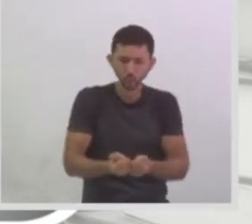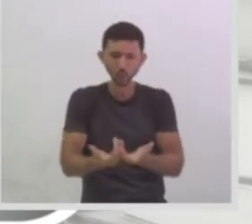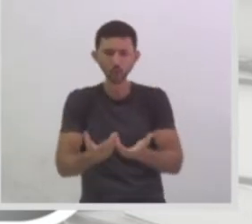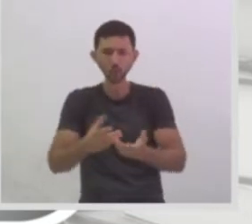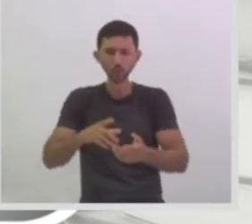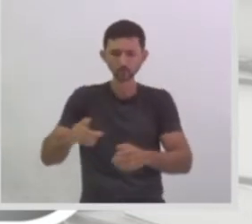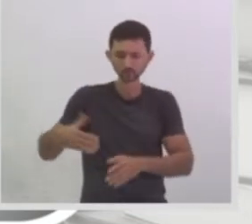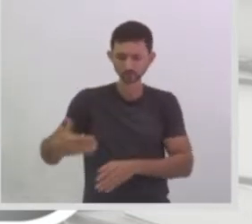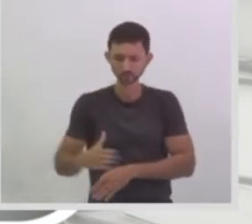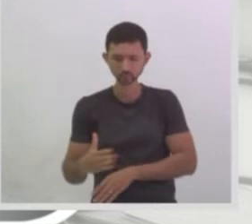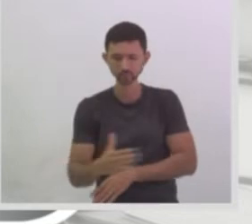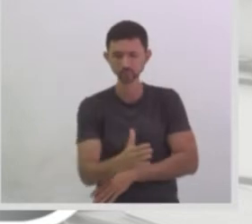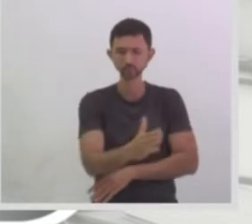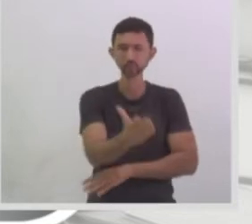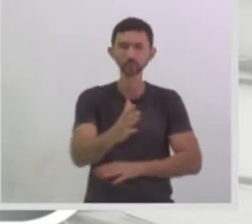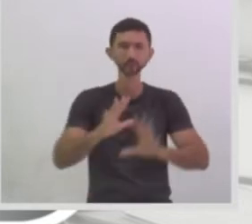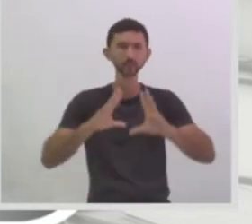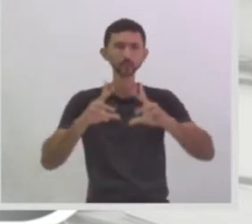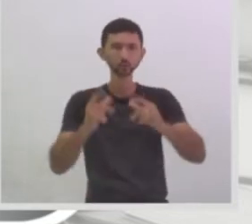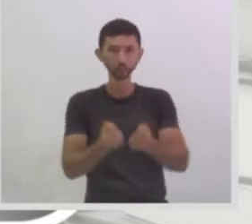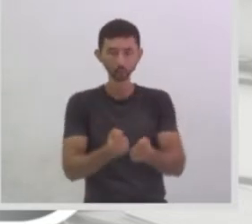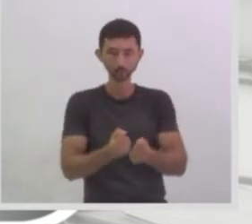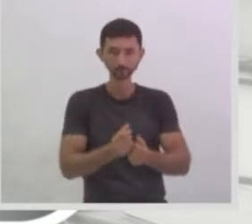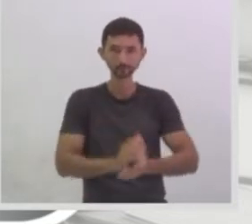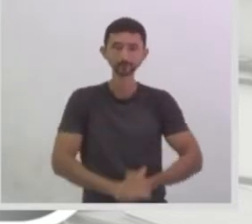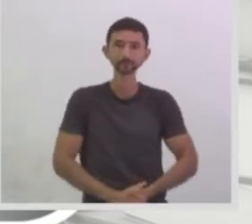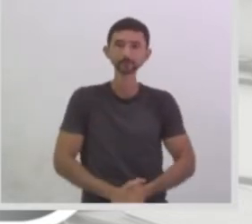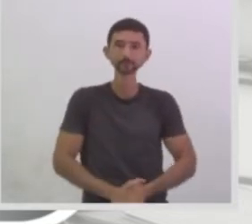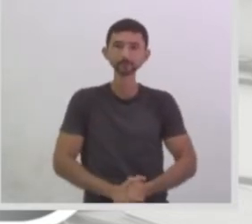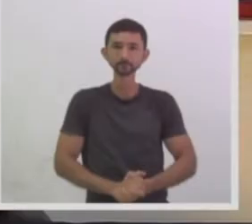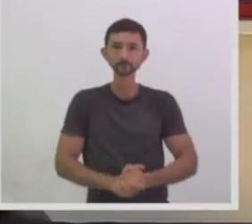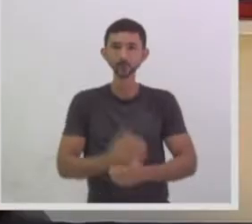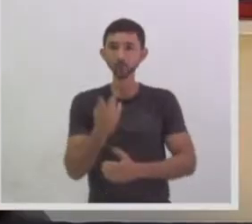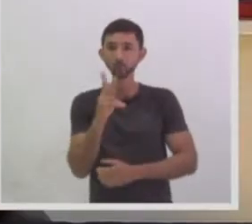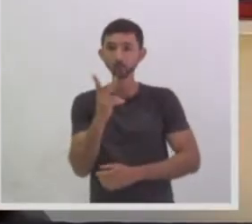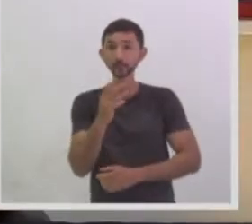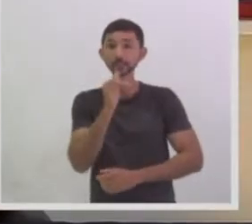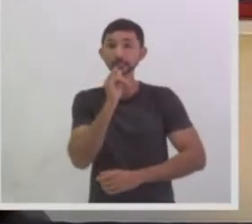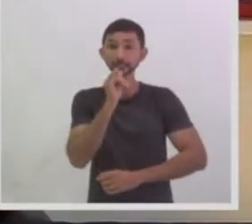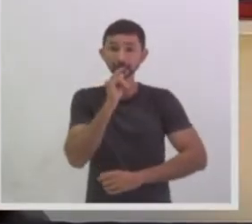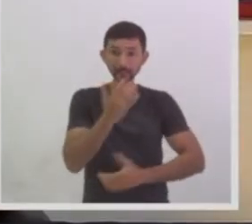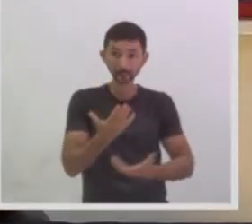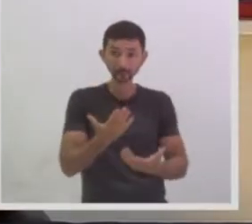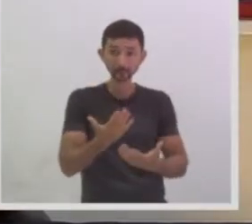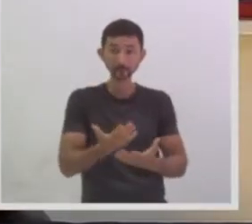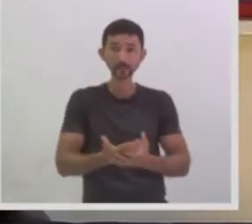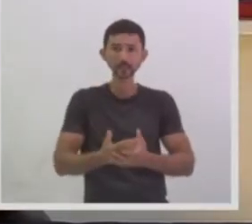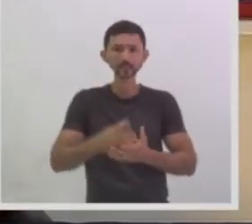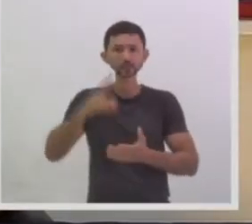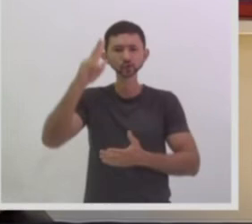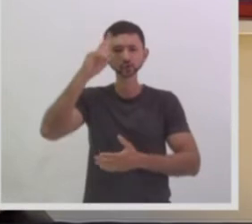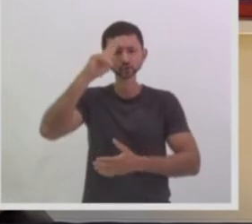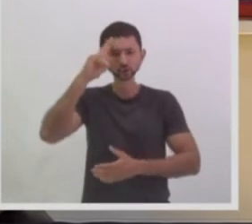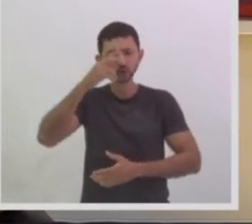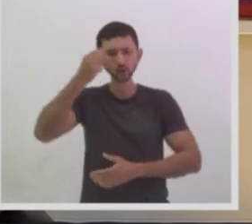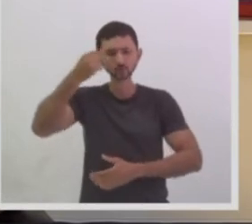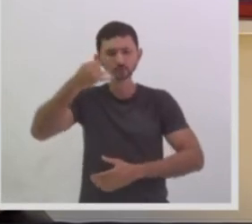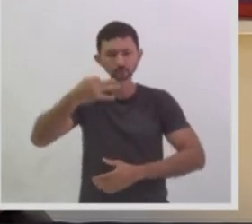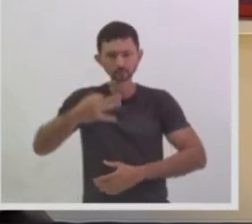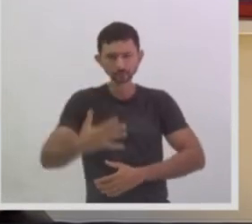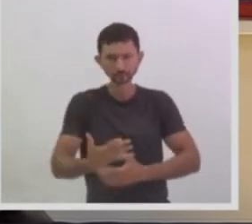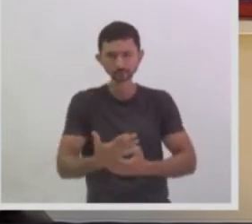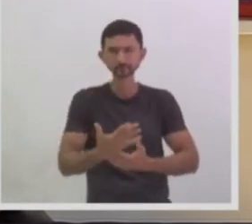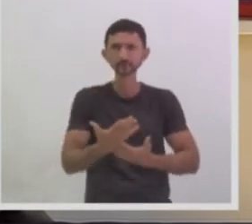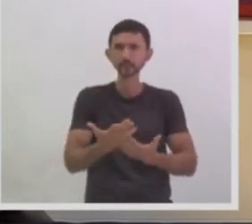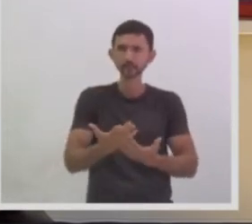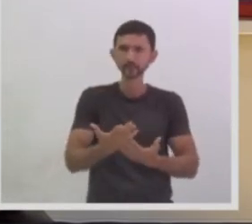que se move sobre a terra. Bem, esses são dois exemplos de narrativas que nós